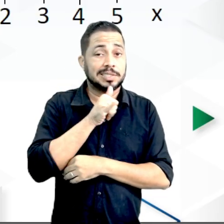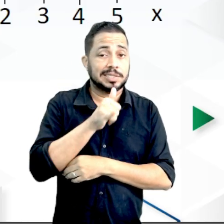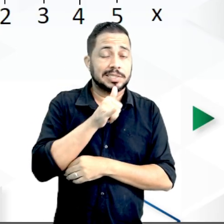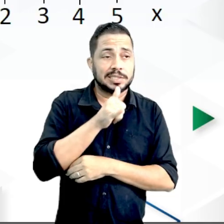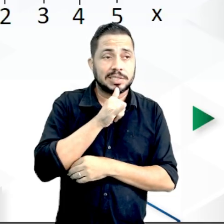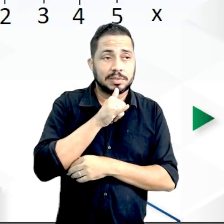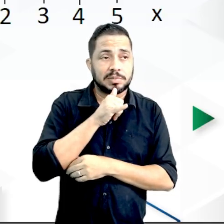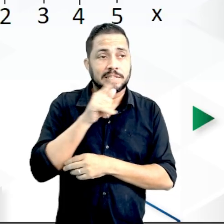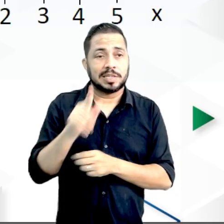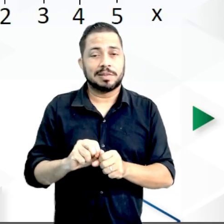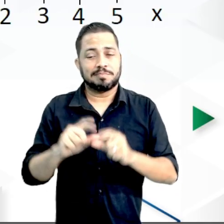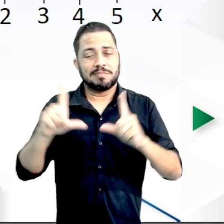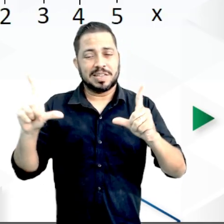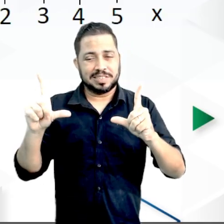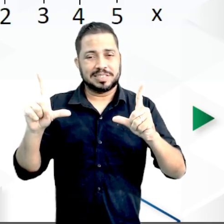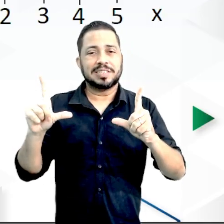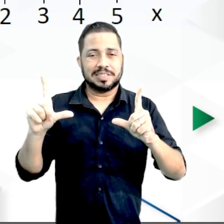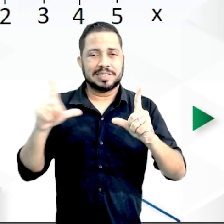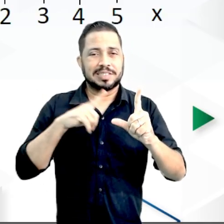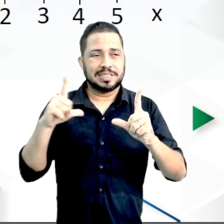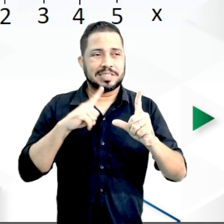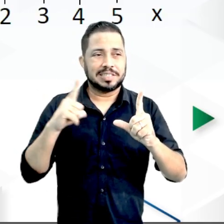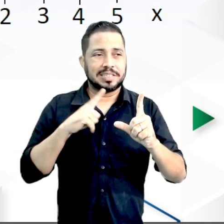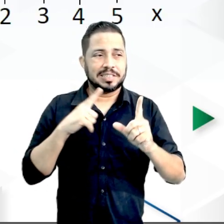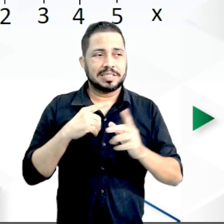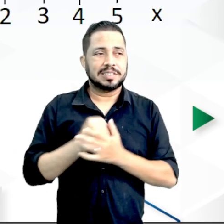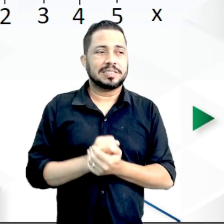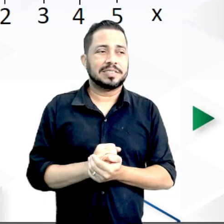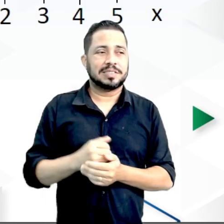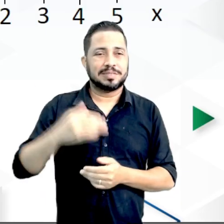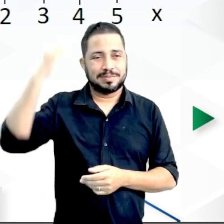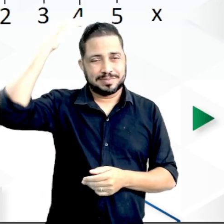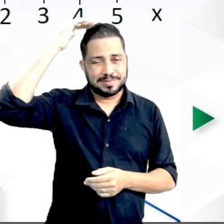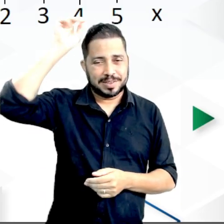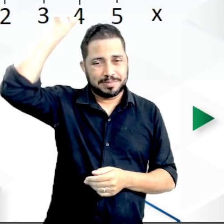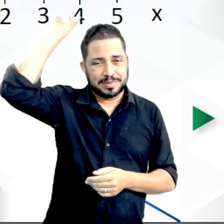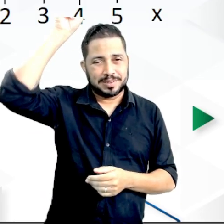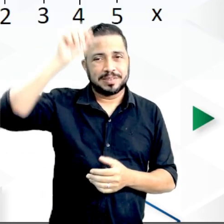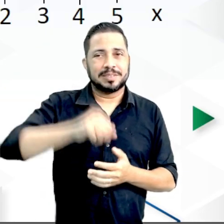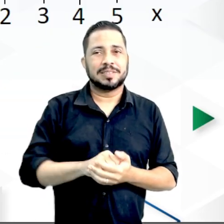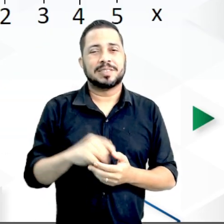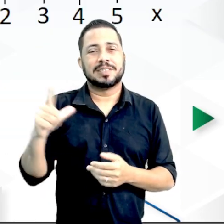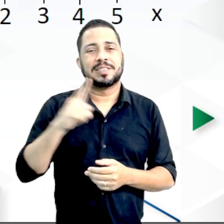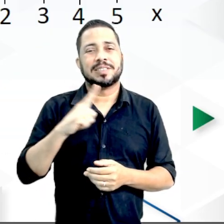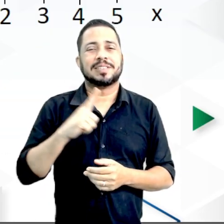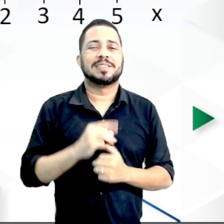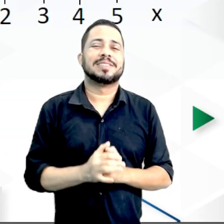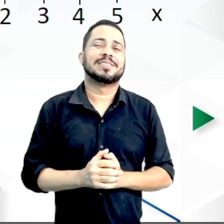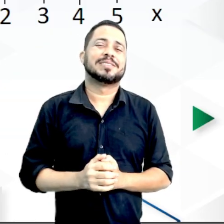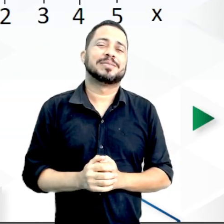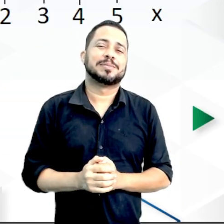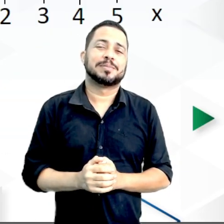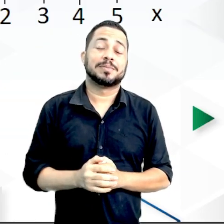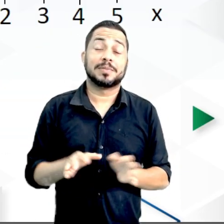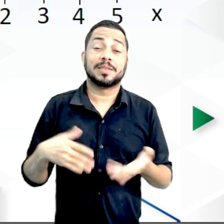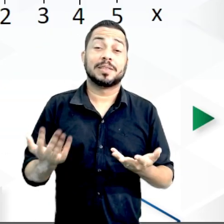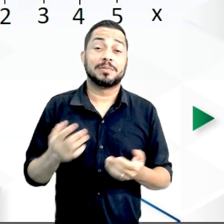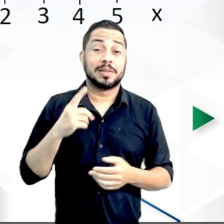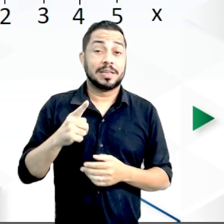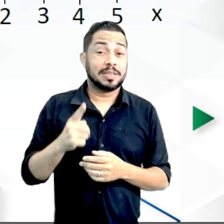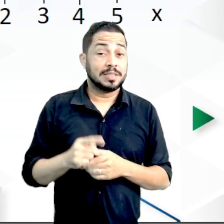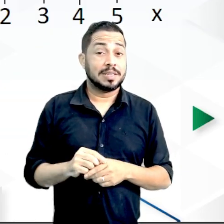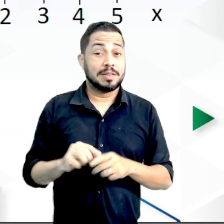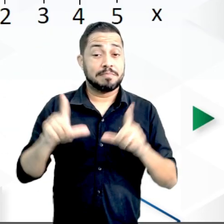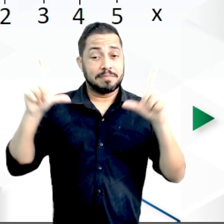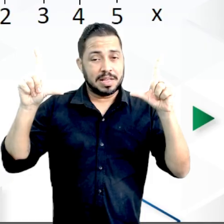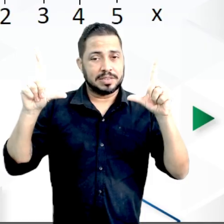aí, essa imagem que está na cabeça aí do meu amigo, beleza? É isso aí, beleza. Essa imagem, para